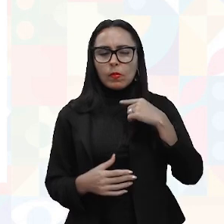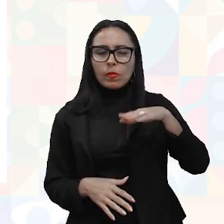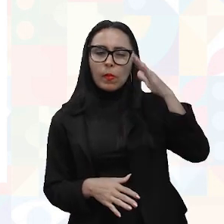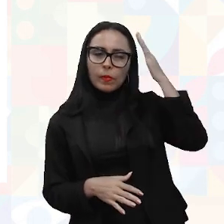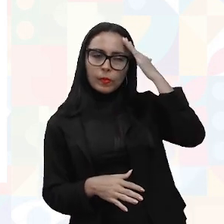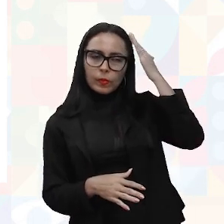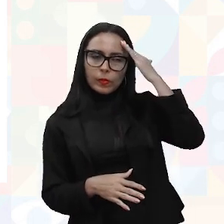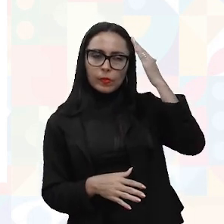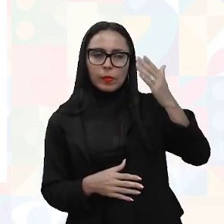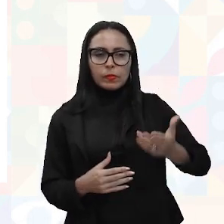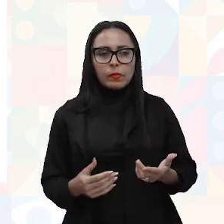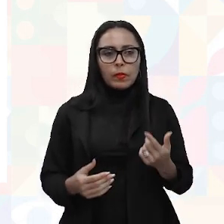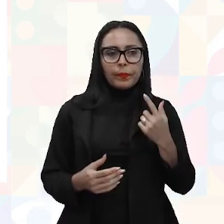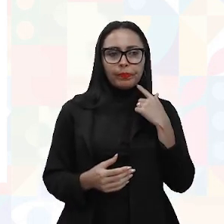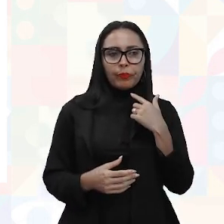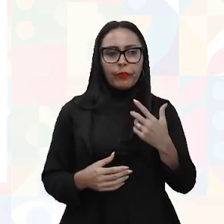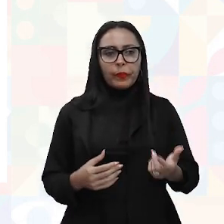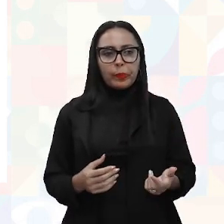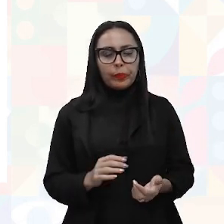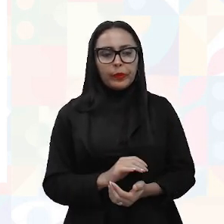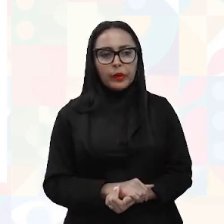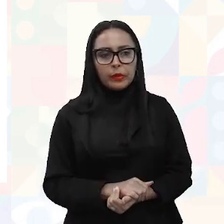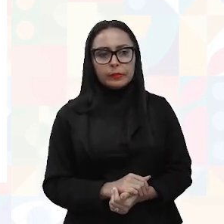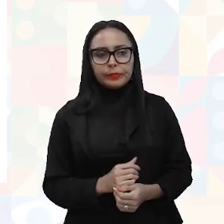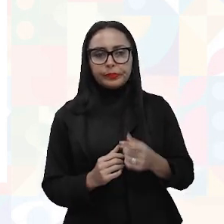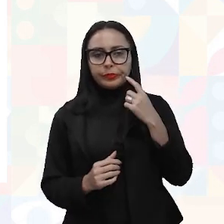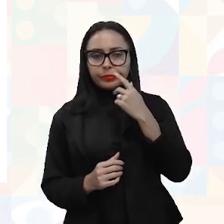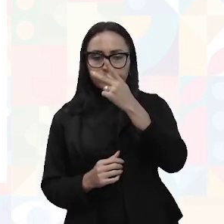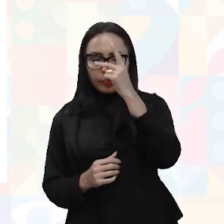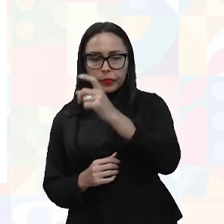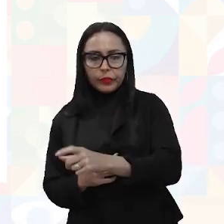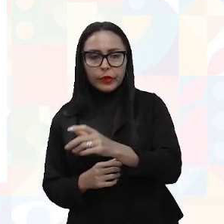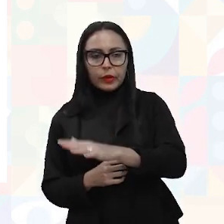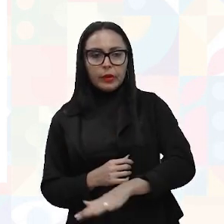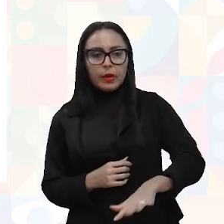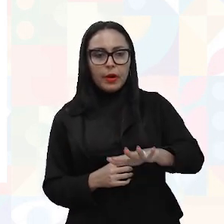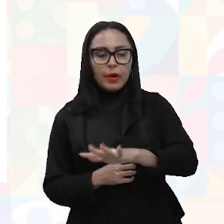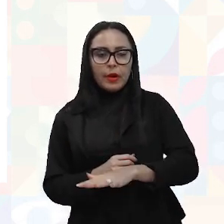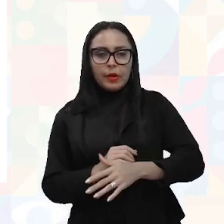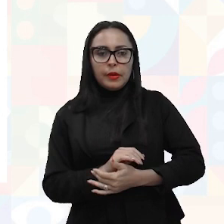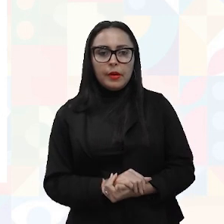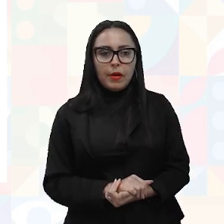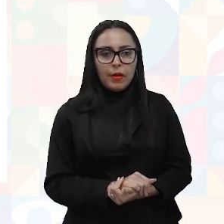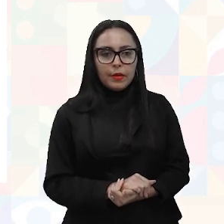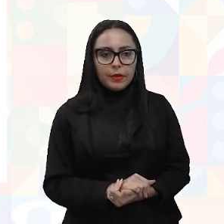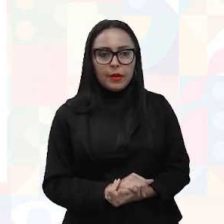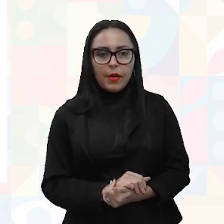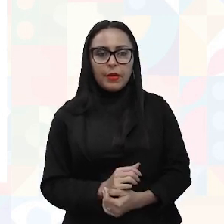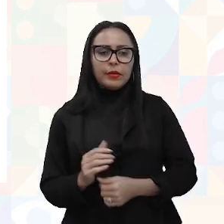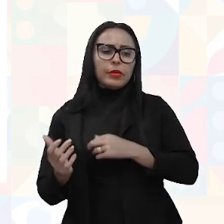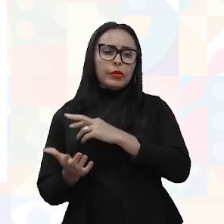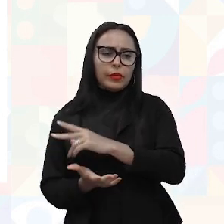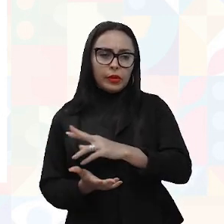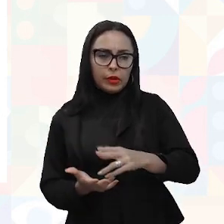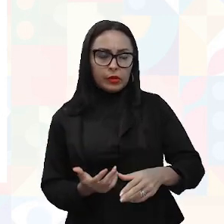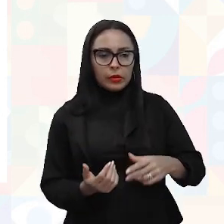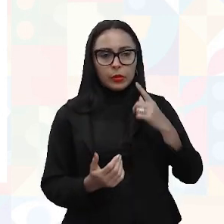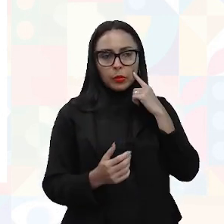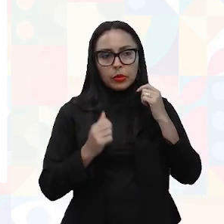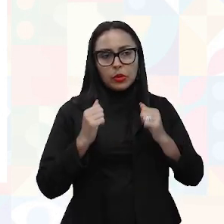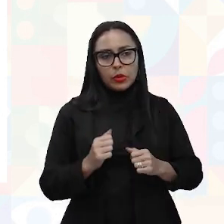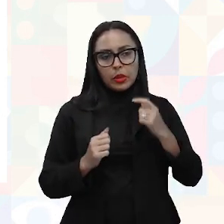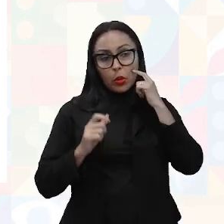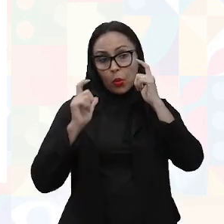para existir a narrativa deve haver uma tríade: personagem, ambiente e ação. Na tríade do universo dos games, pode-se entender o ambiente